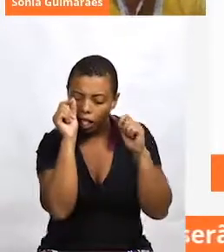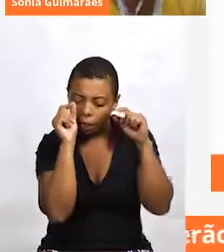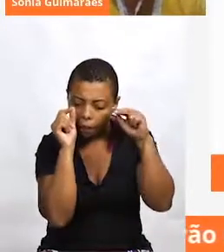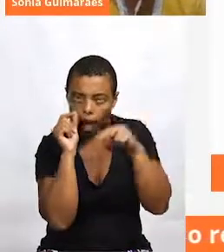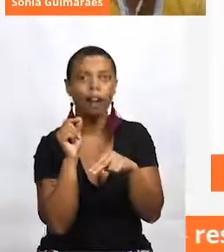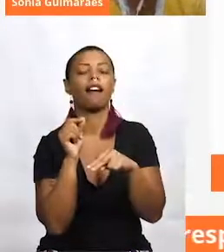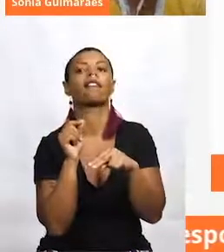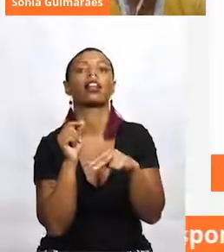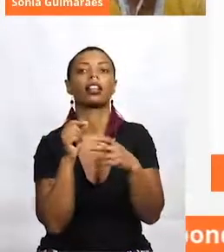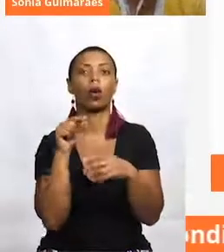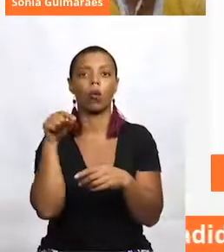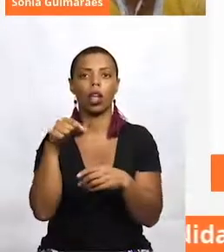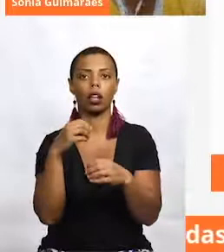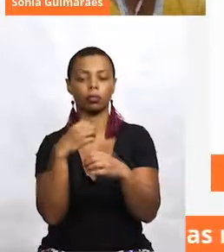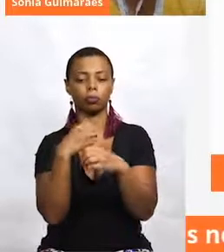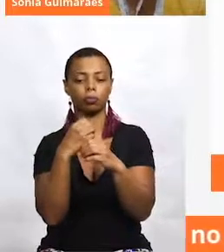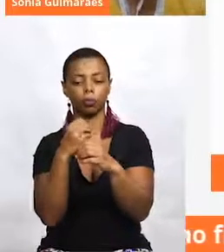desses